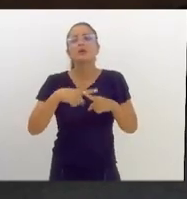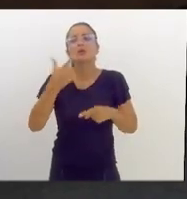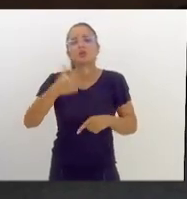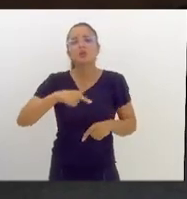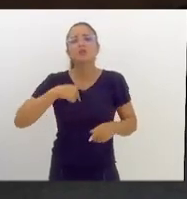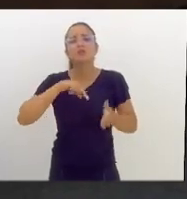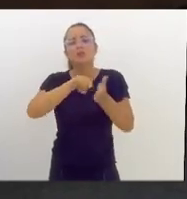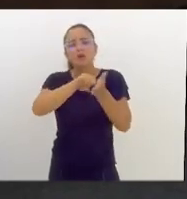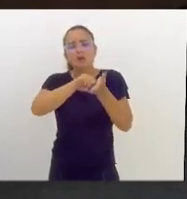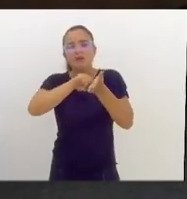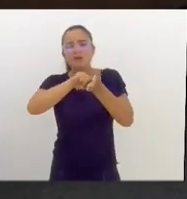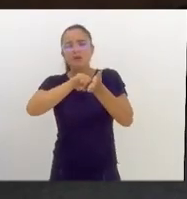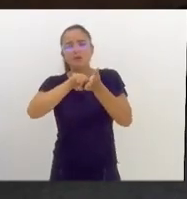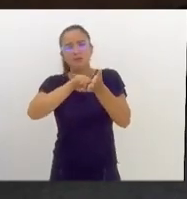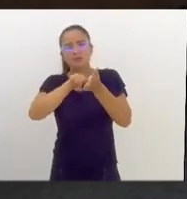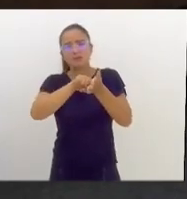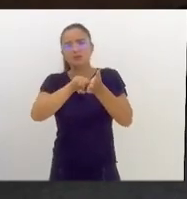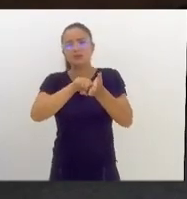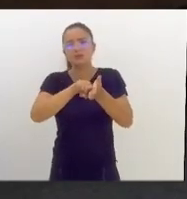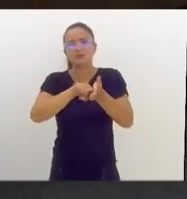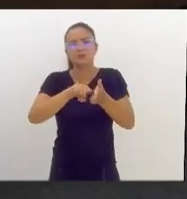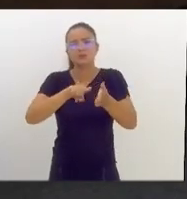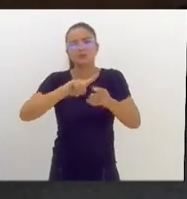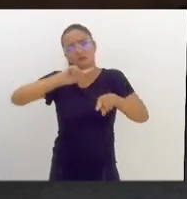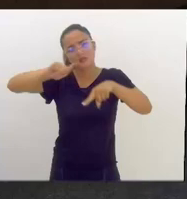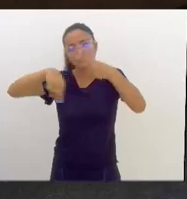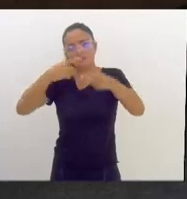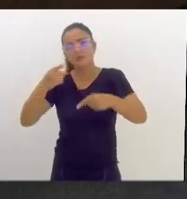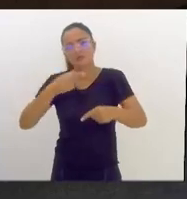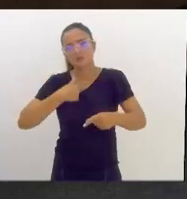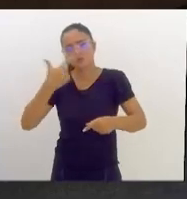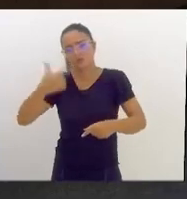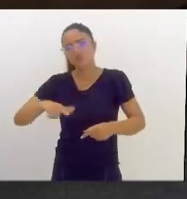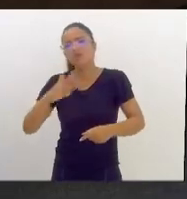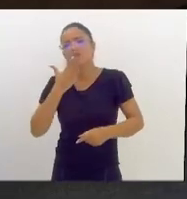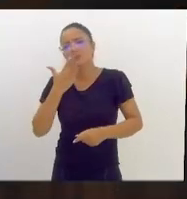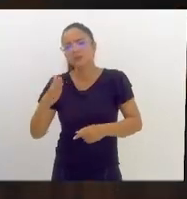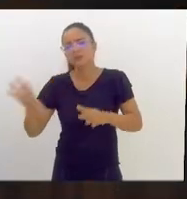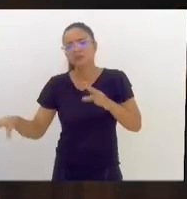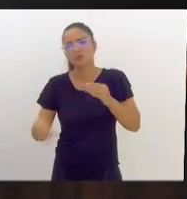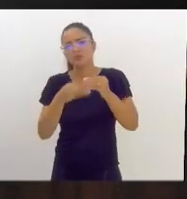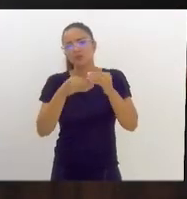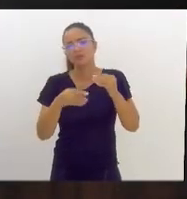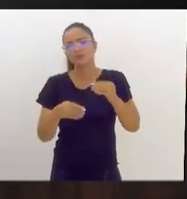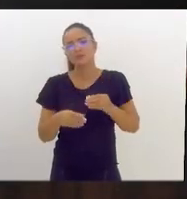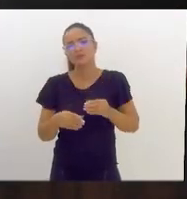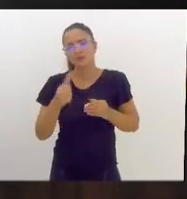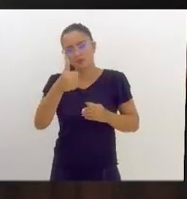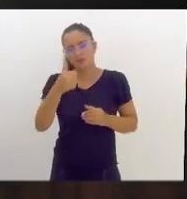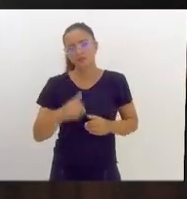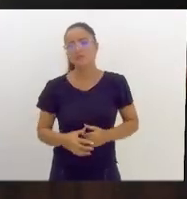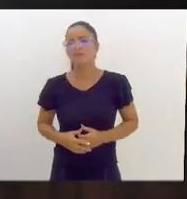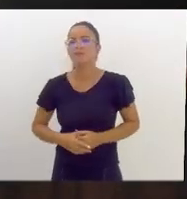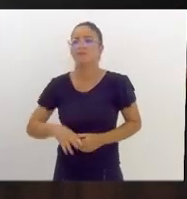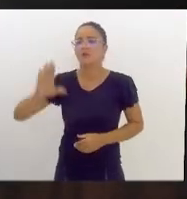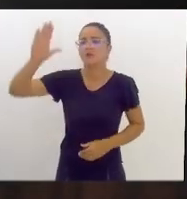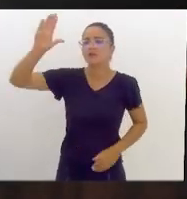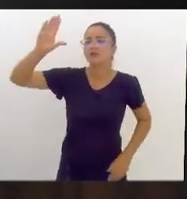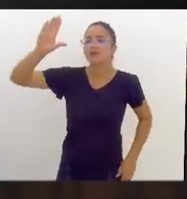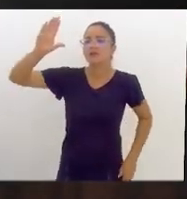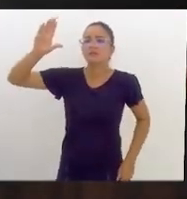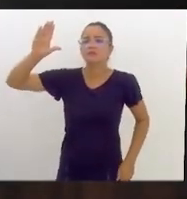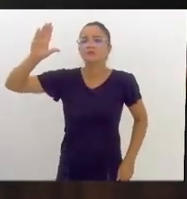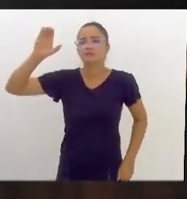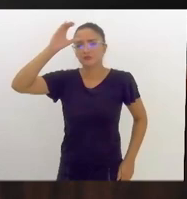E logo após eu peço a inclusão na nova pauta. Obrigado. Deferido o pedido de Vossa Excelência. Presidente, questão de ordem. Tia